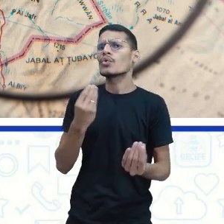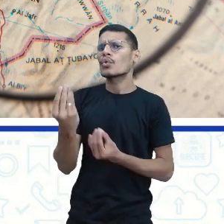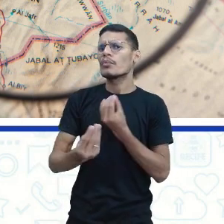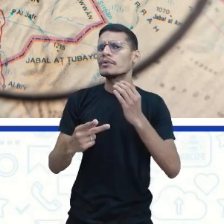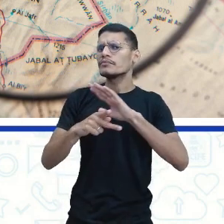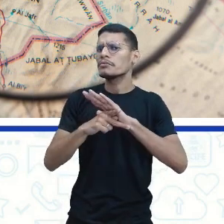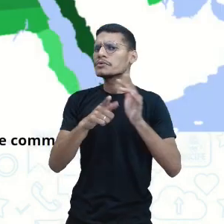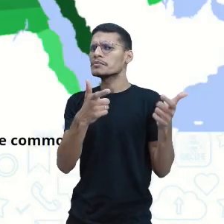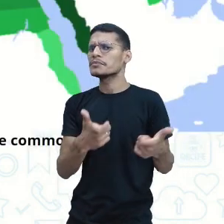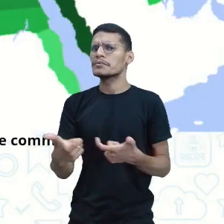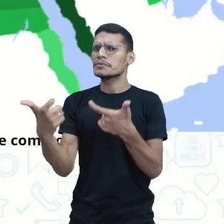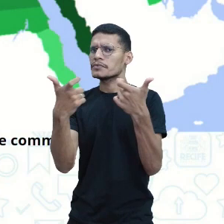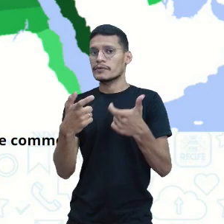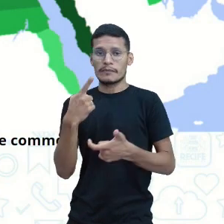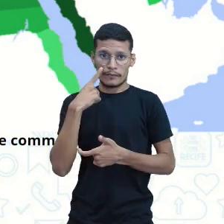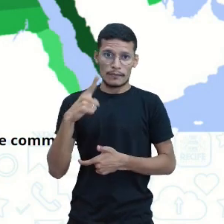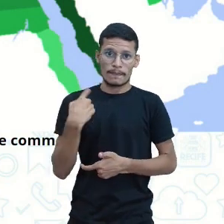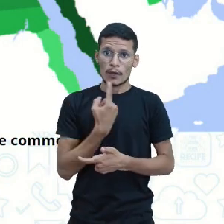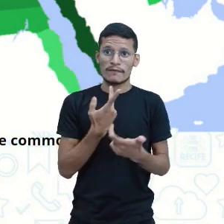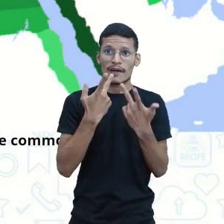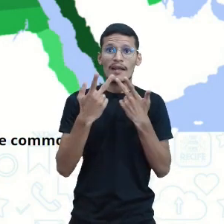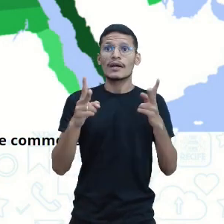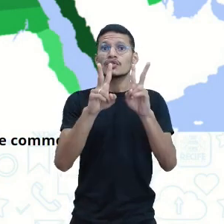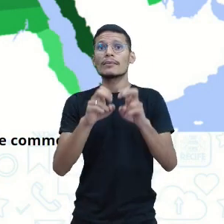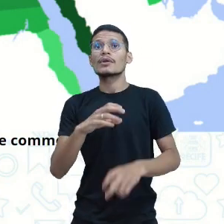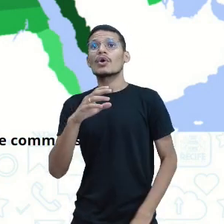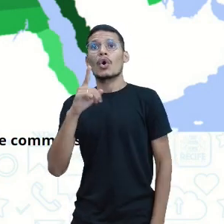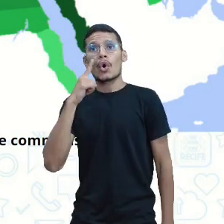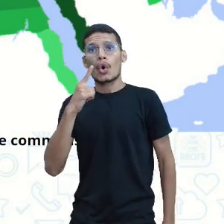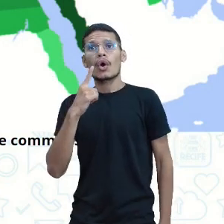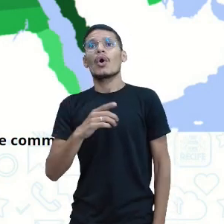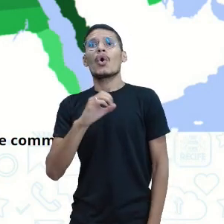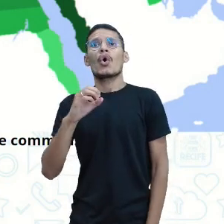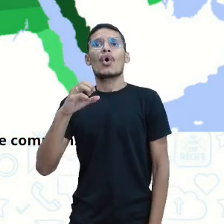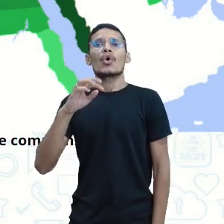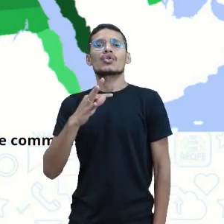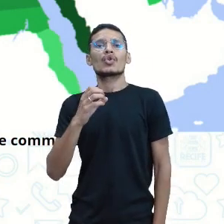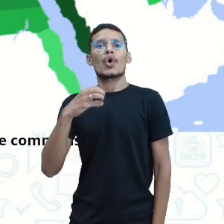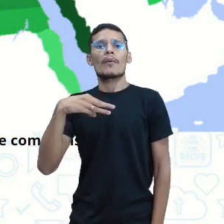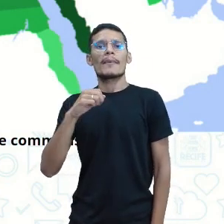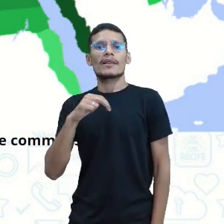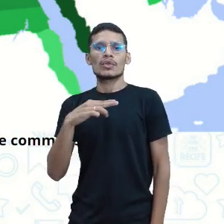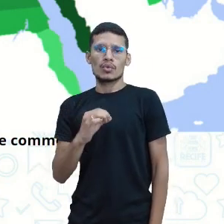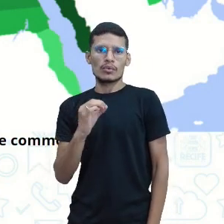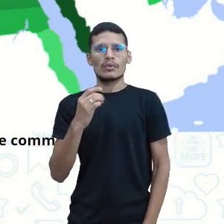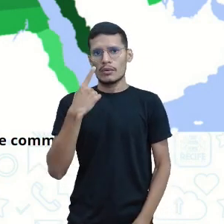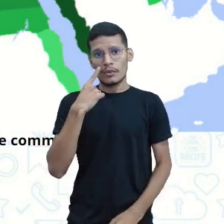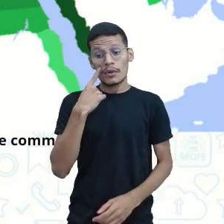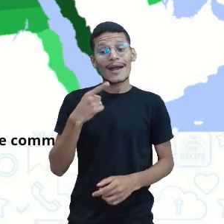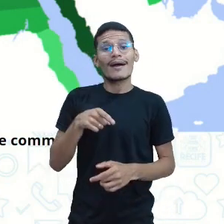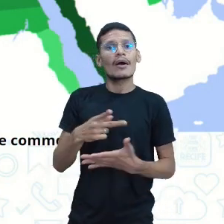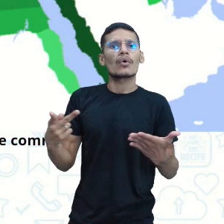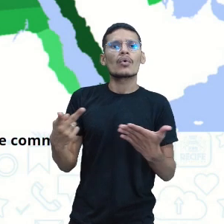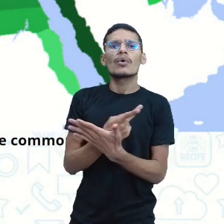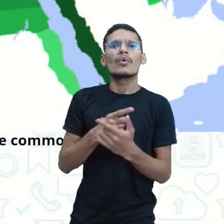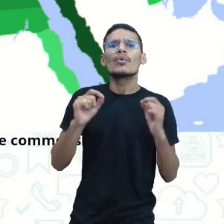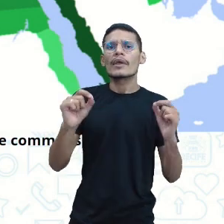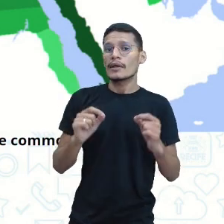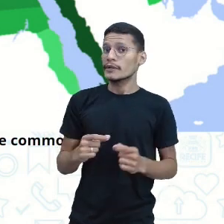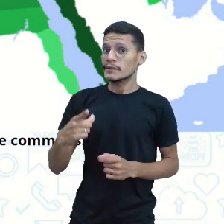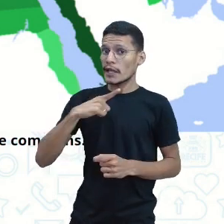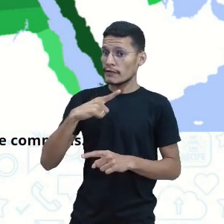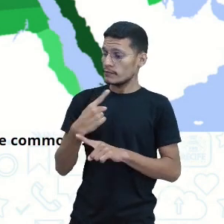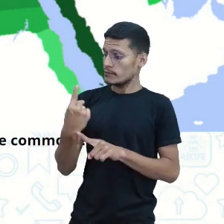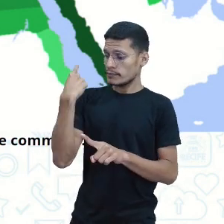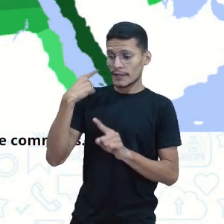esse conflito? Eu acho que a gente precisa falar aí sobre o Império Otomano. O Império Otomano, gente, ele acabou se construindo a partir